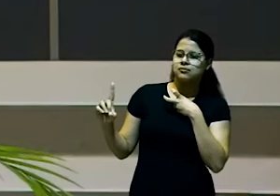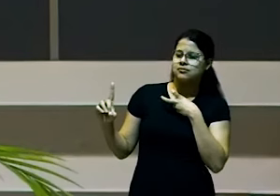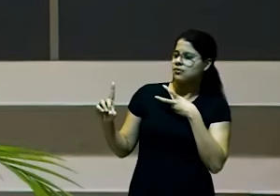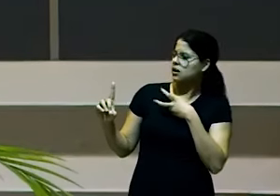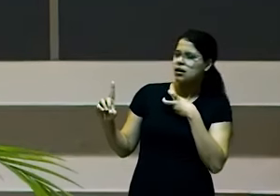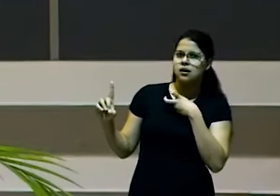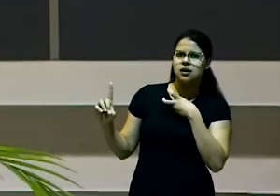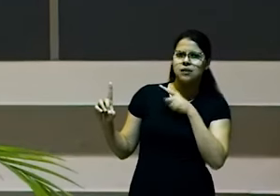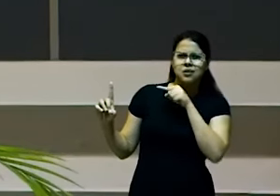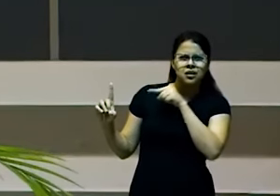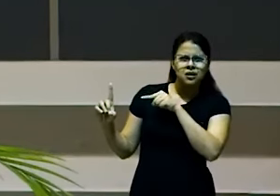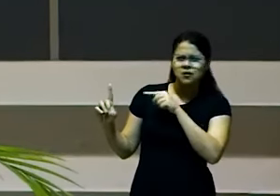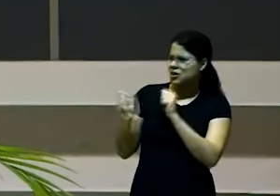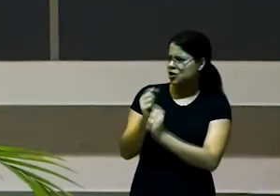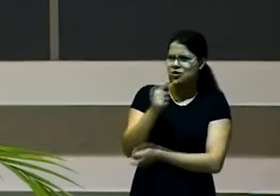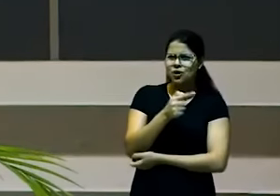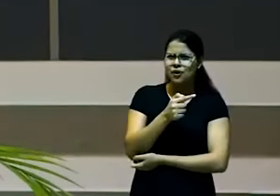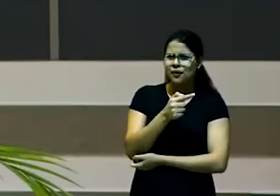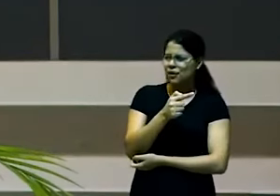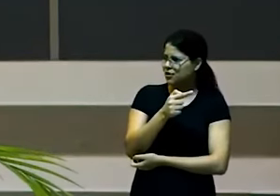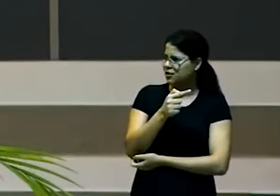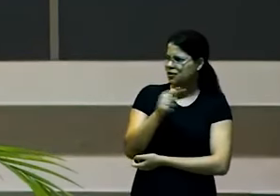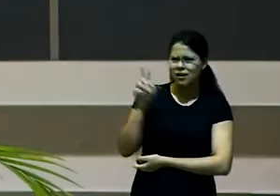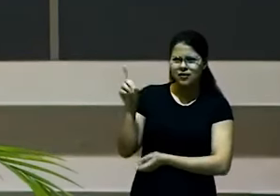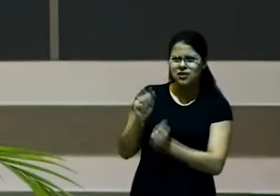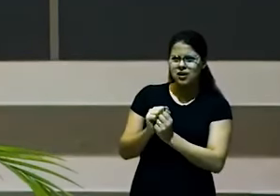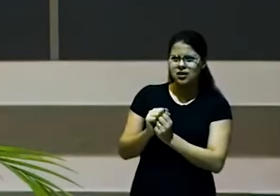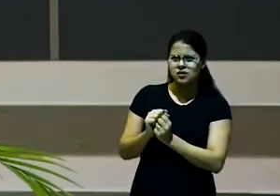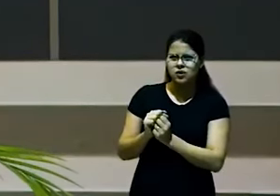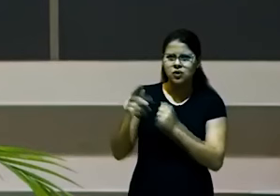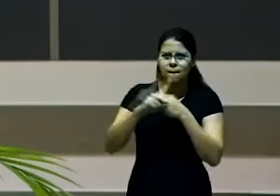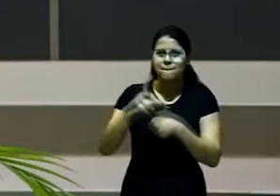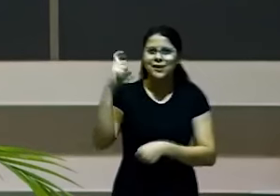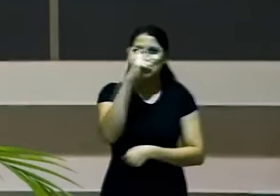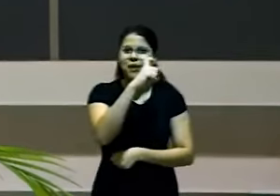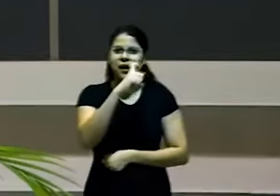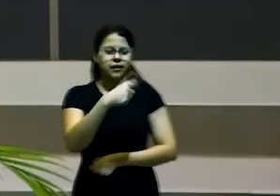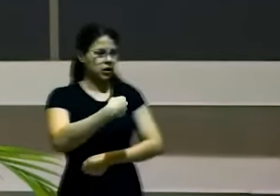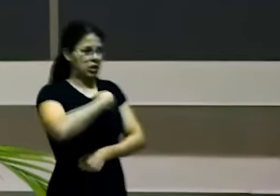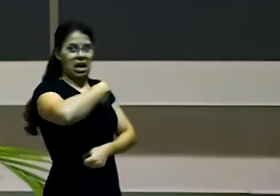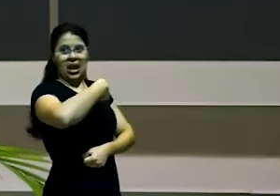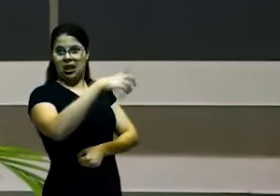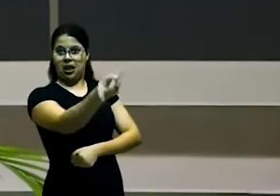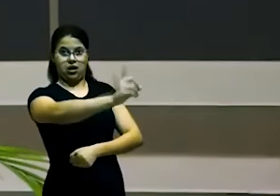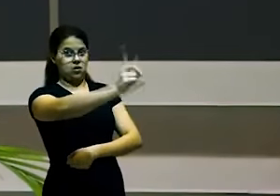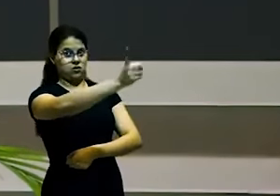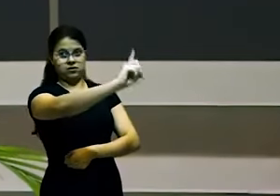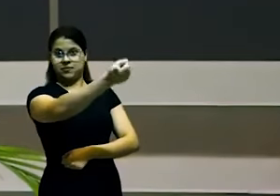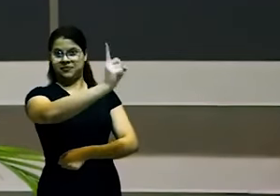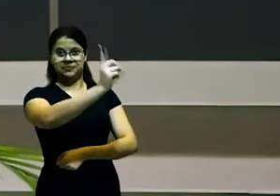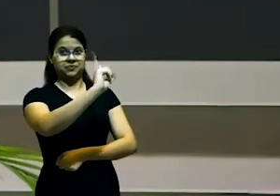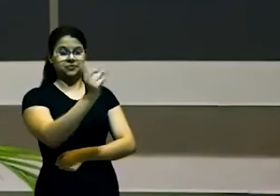dele e a Bíblia diz que Pedro olha para ele e diz assim eu não não só